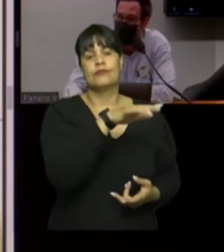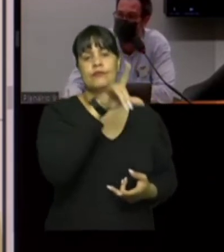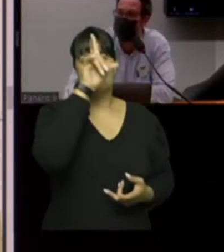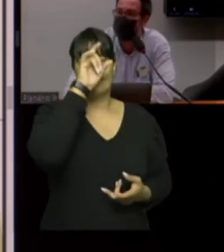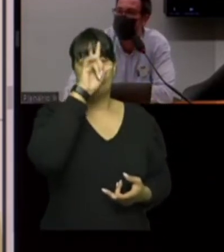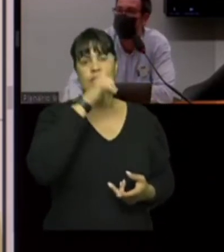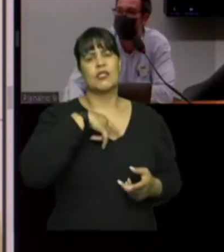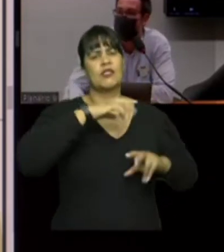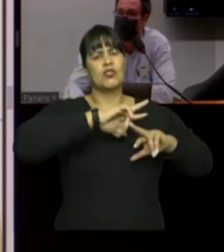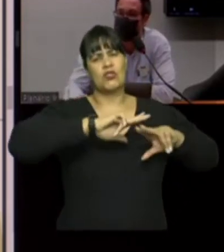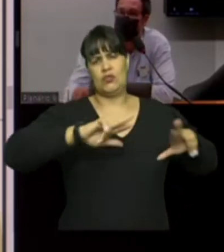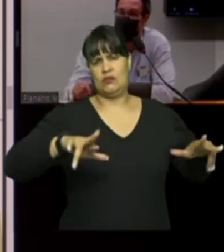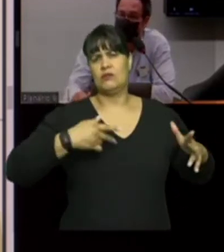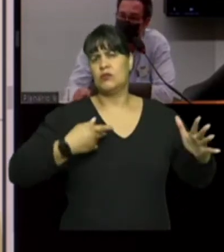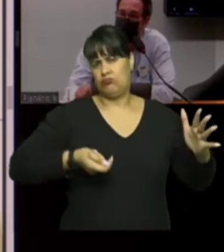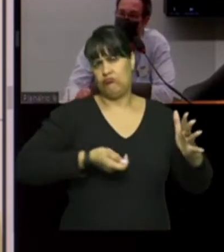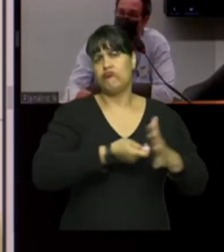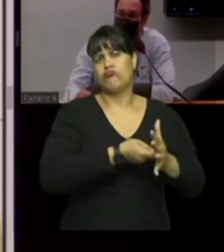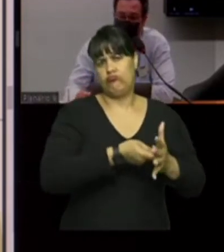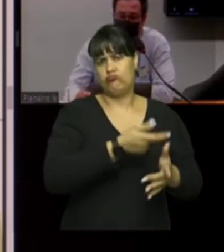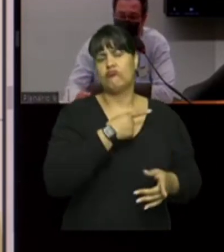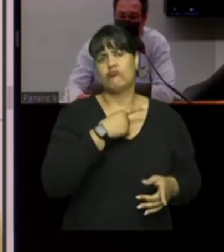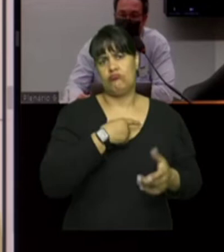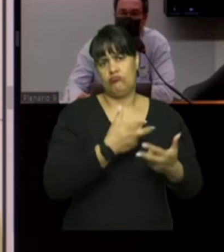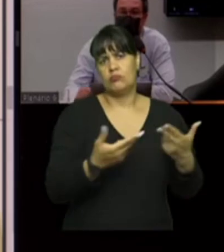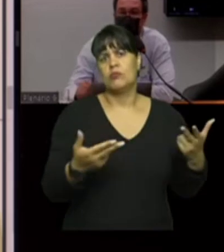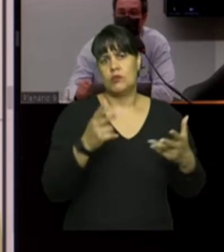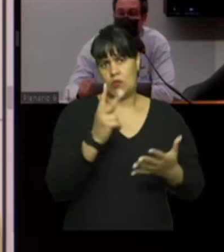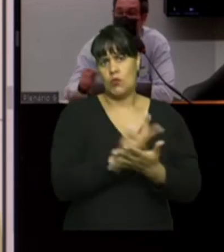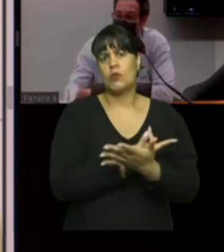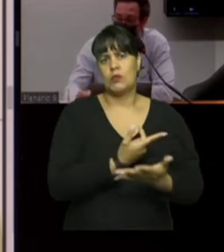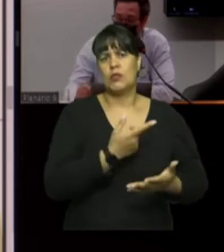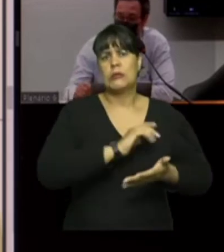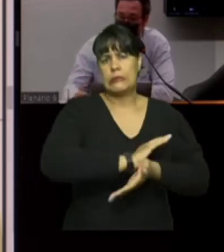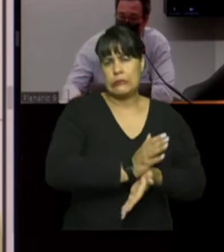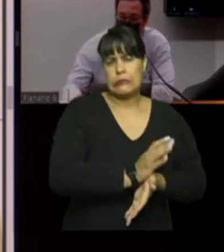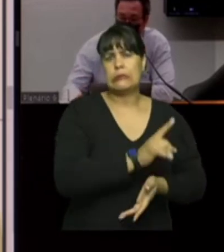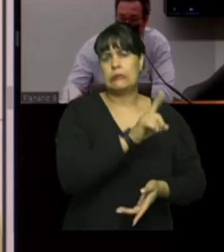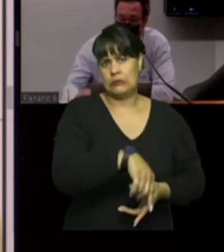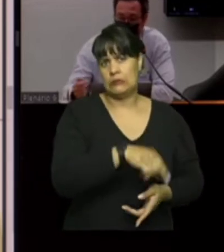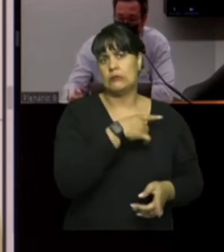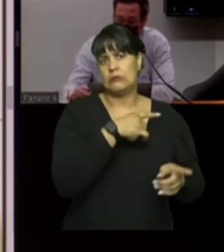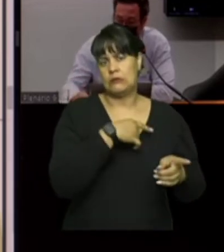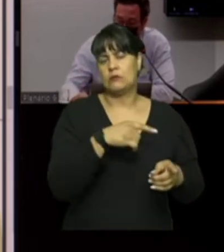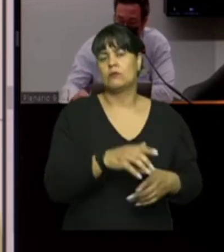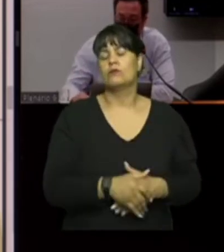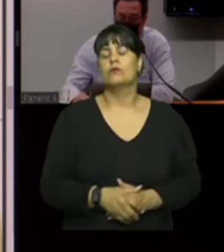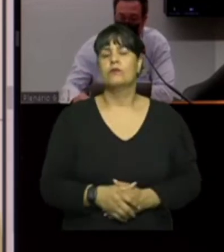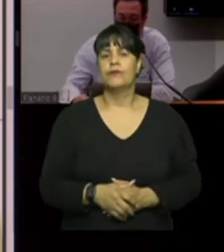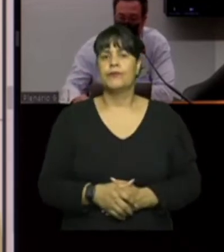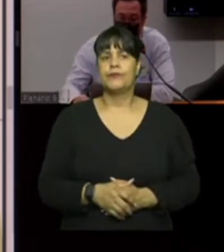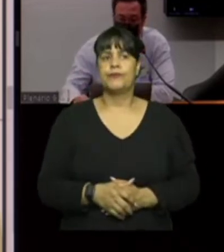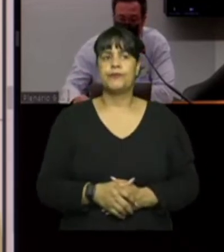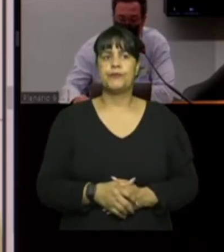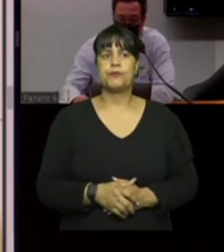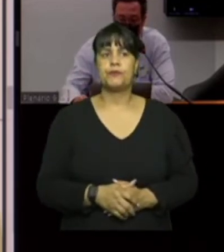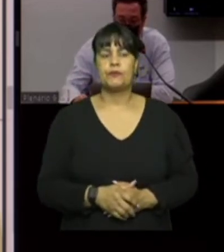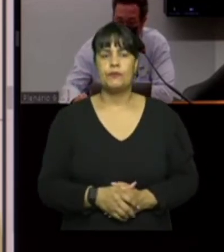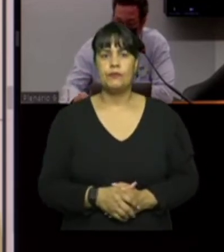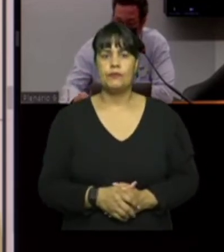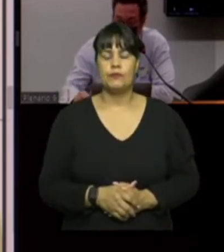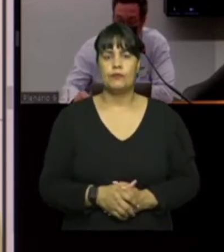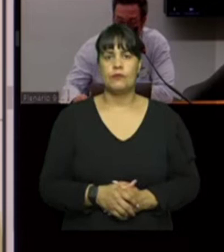diversas denúncias no país, assim como o hospital psiquiátrico, que são alvo de diversas denúncias no país, em detrimento da rede de atenção